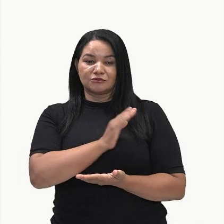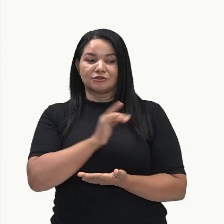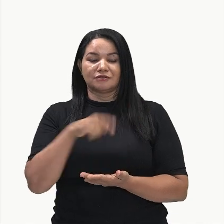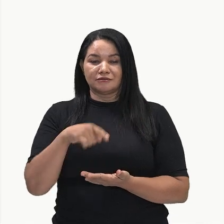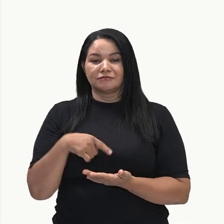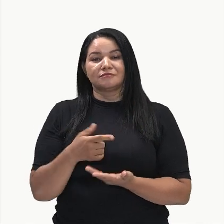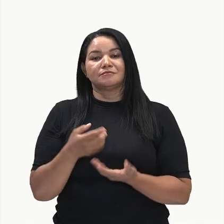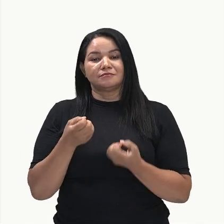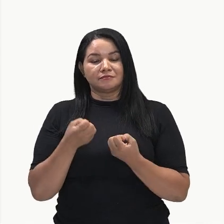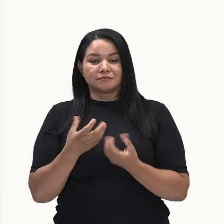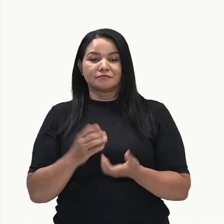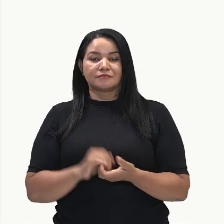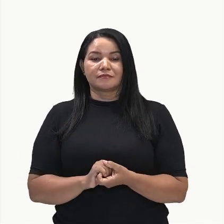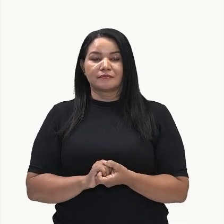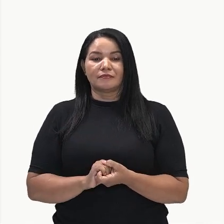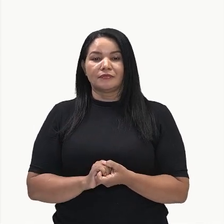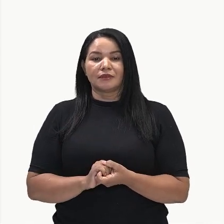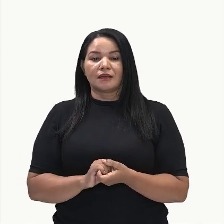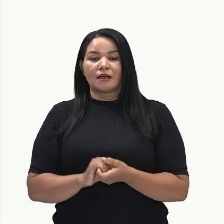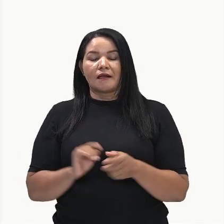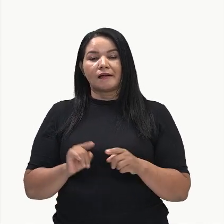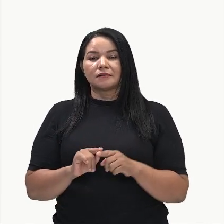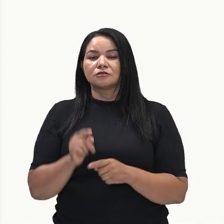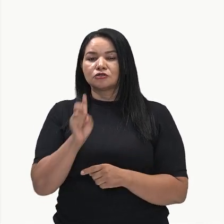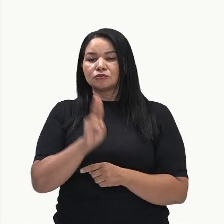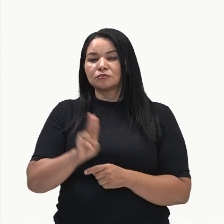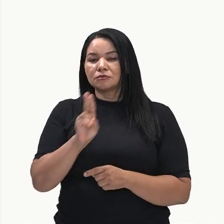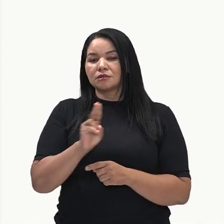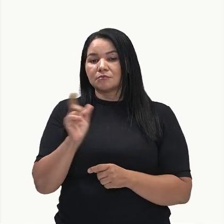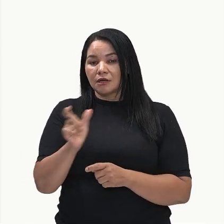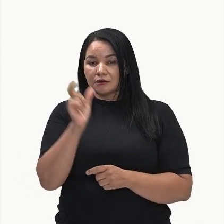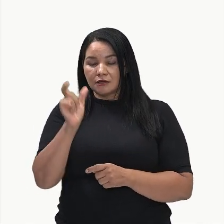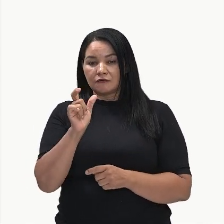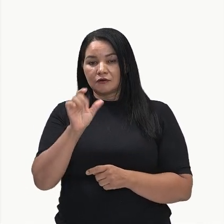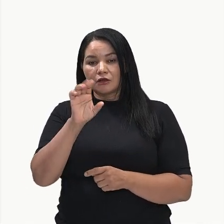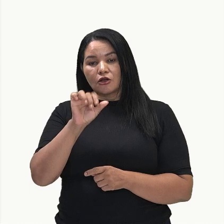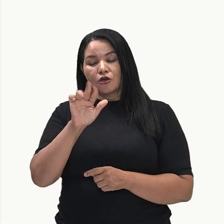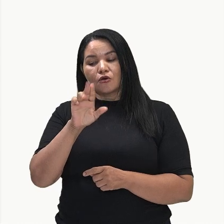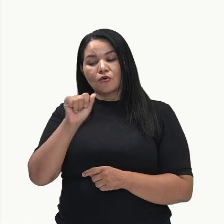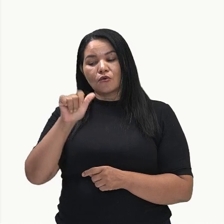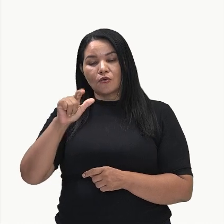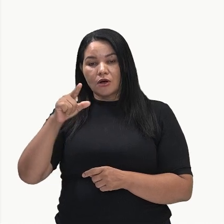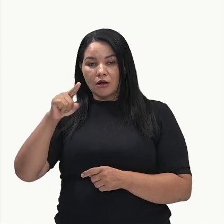Qual? Então, utiliza-se o qual aqui com o sentido de